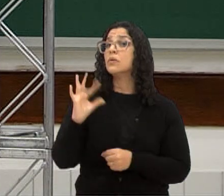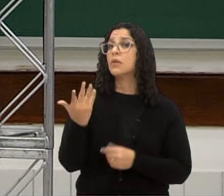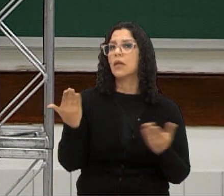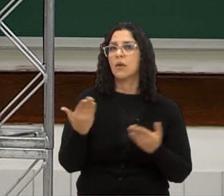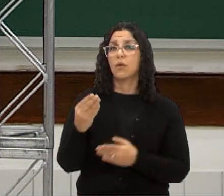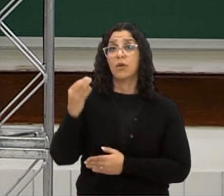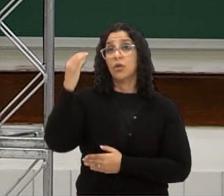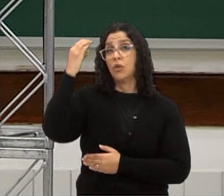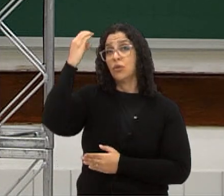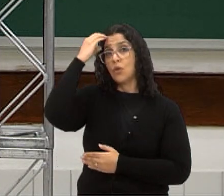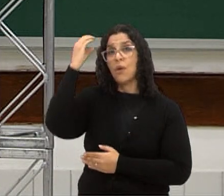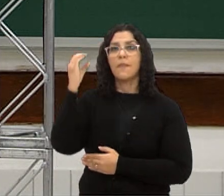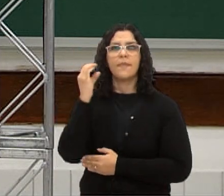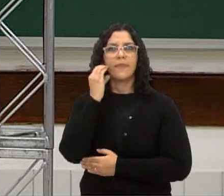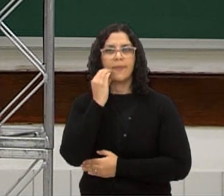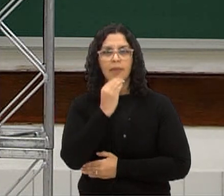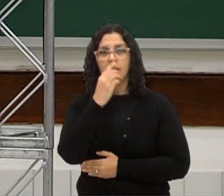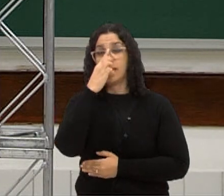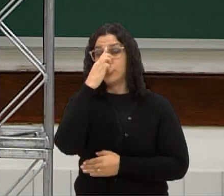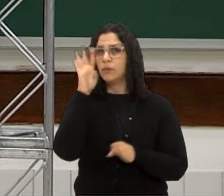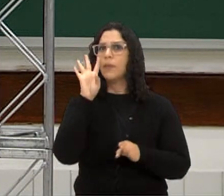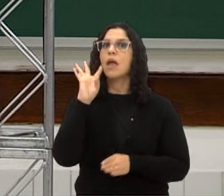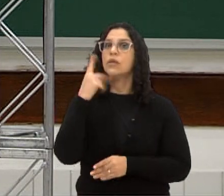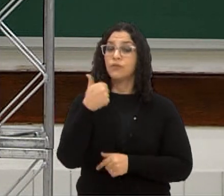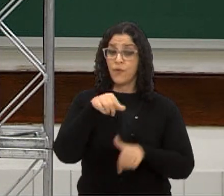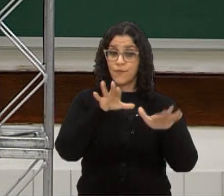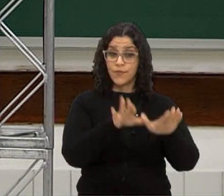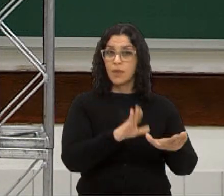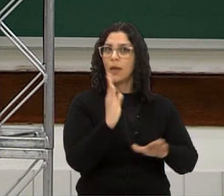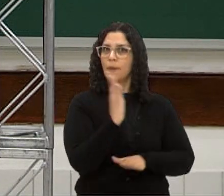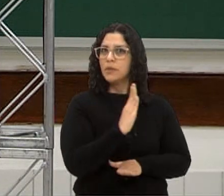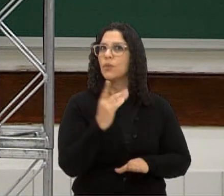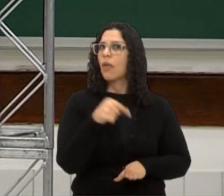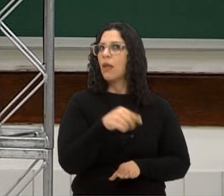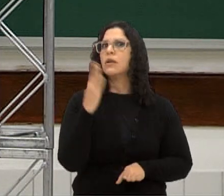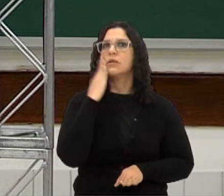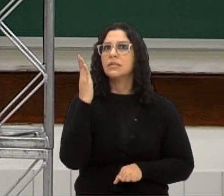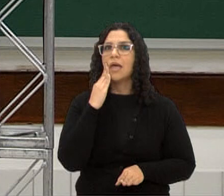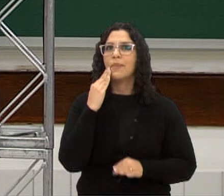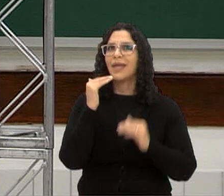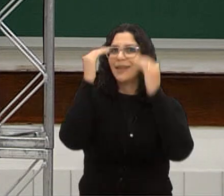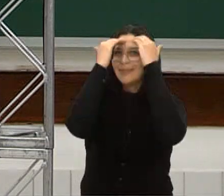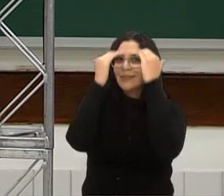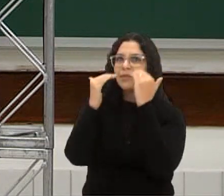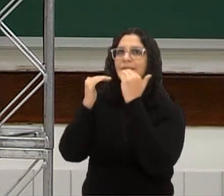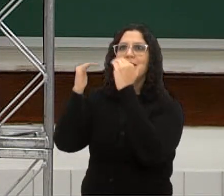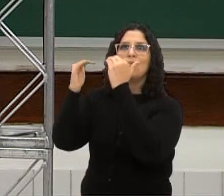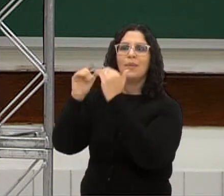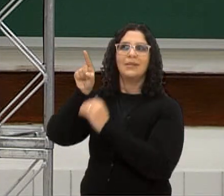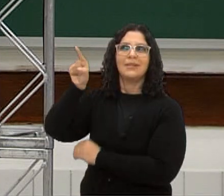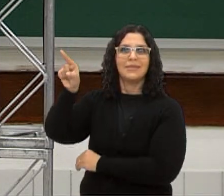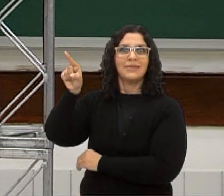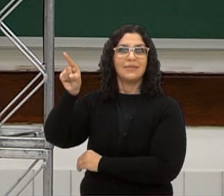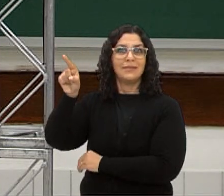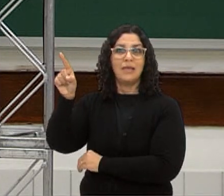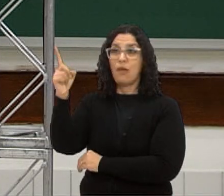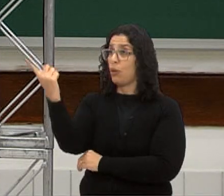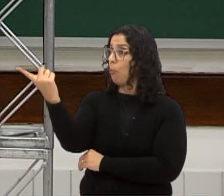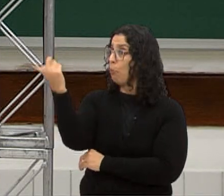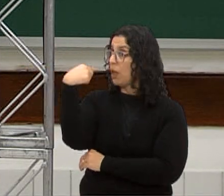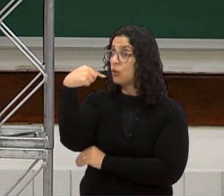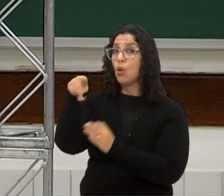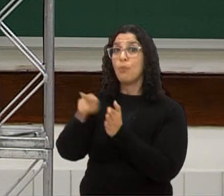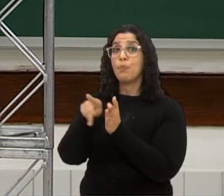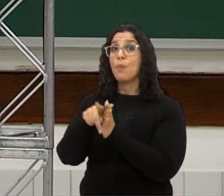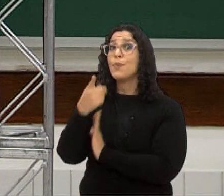acontecer? Dom Pedro, ao decidir permanecer no Brasil, ele estava desobedecendo mais que uma ordem de